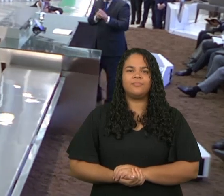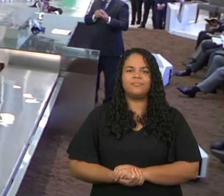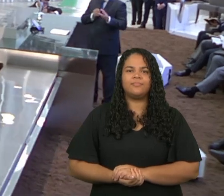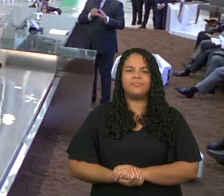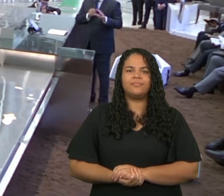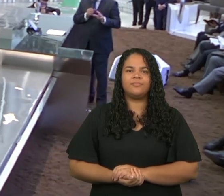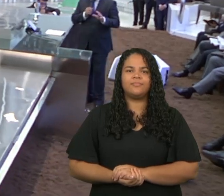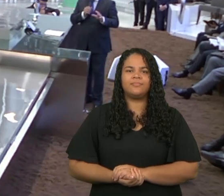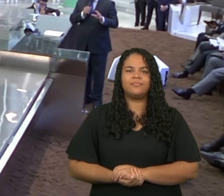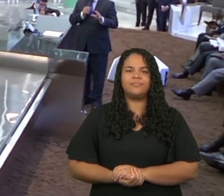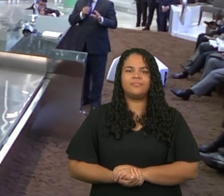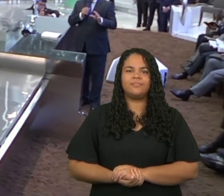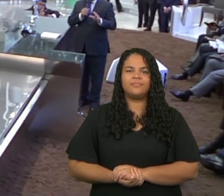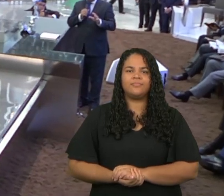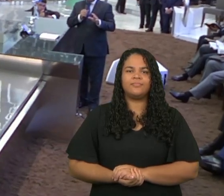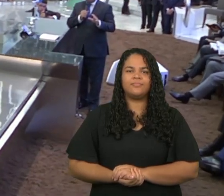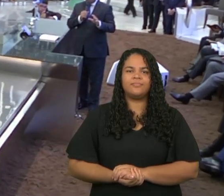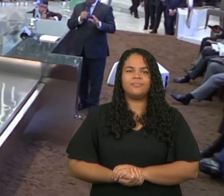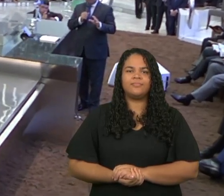Escute.